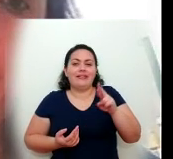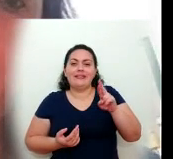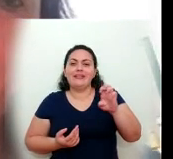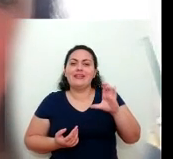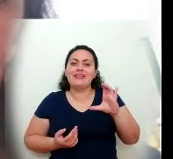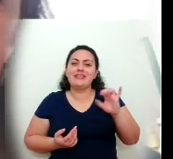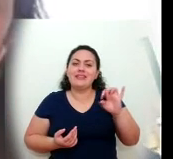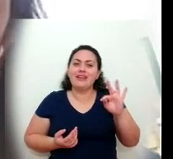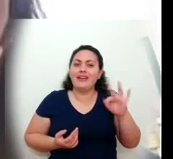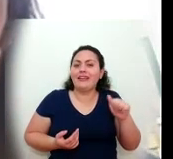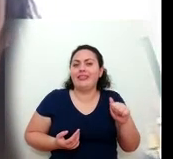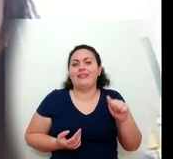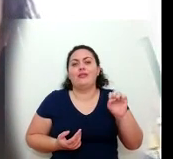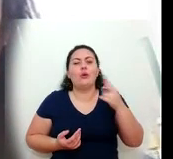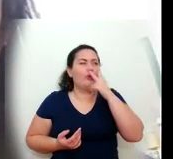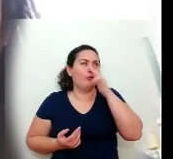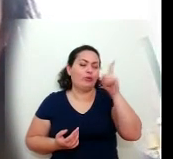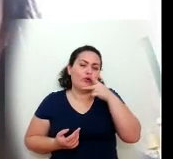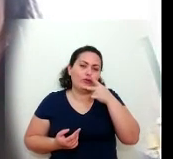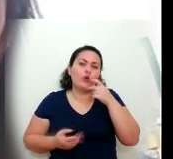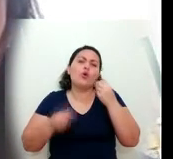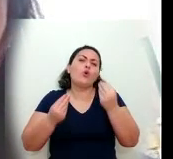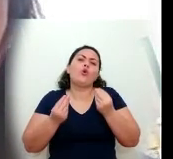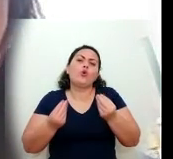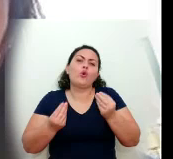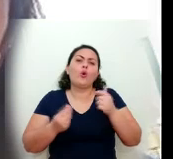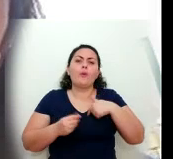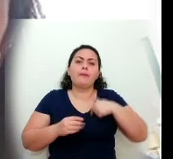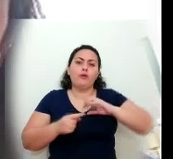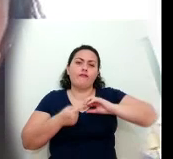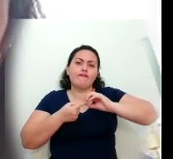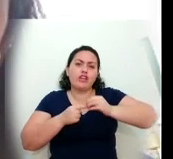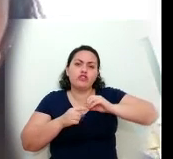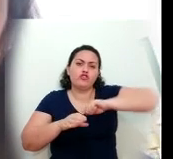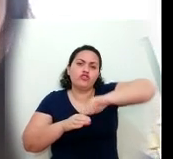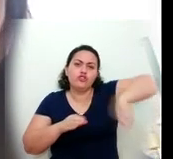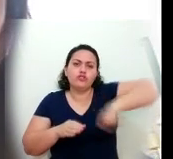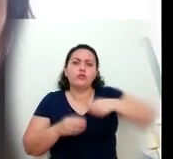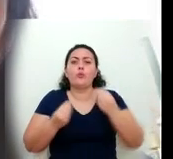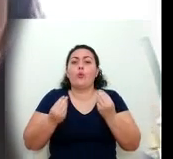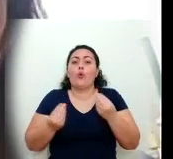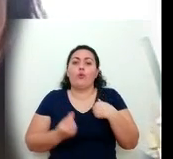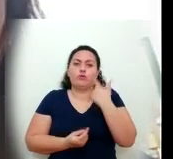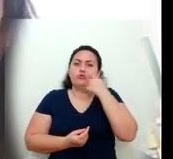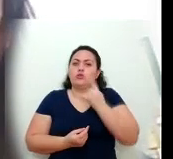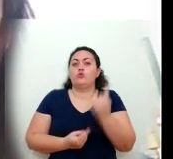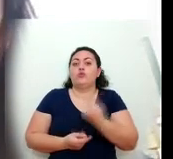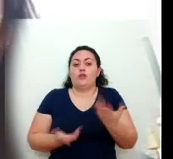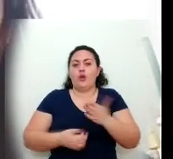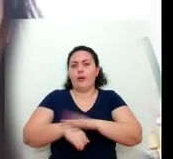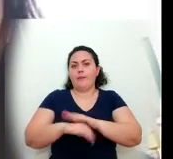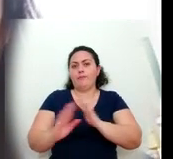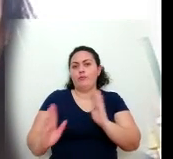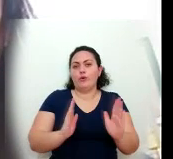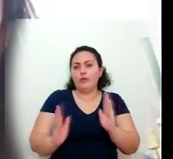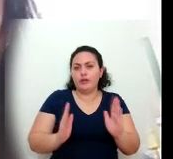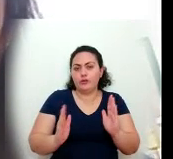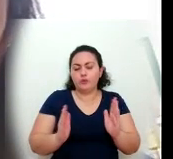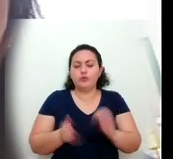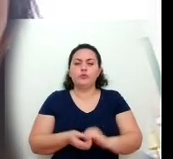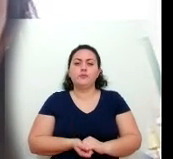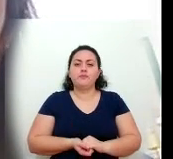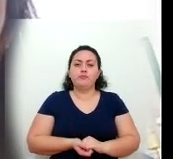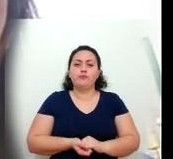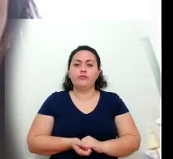novas receitas, ou mesmo como tu dissesse, como é que faz um feijão, como é que eu posso começar a me virar sozinho a partir desse momento,